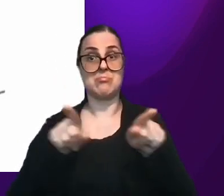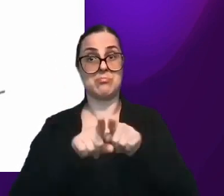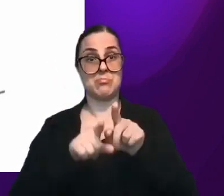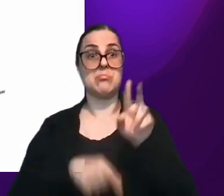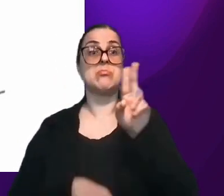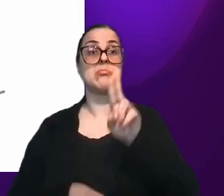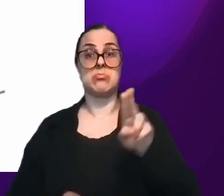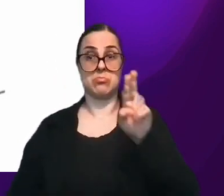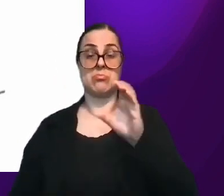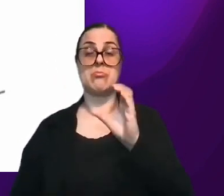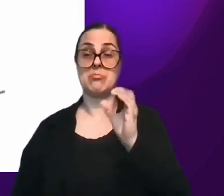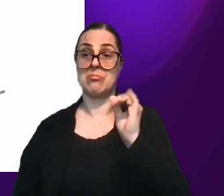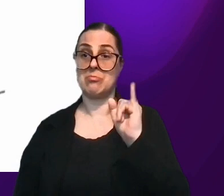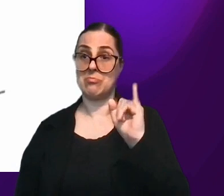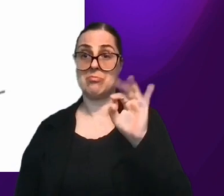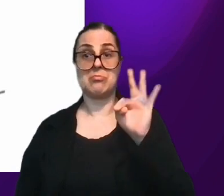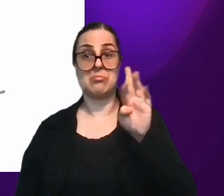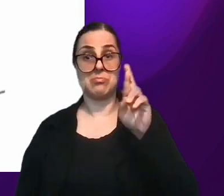sim.